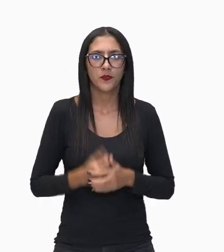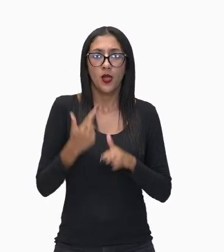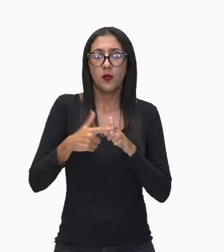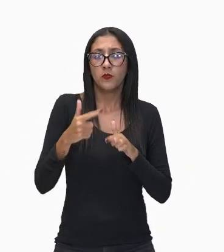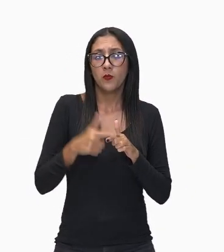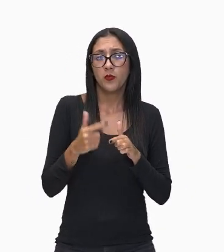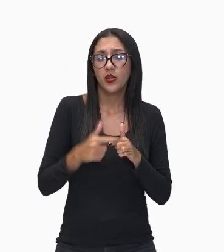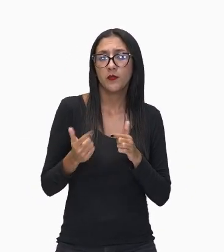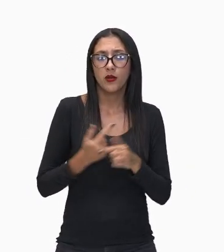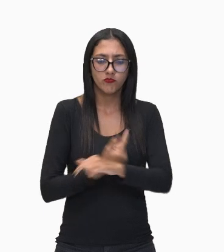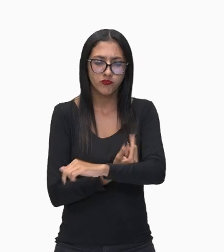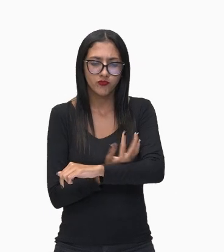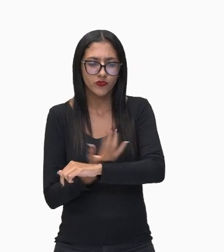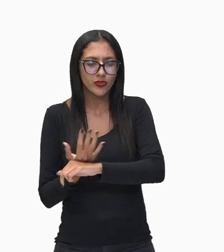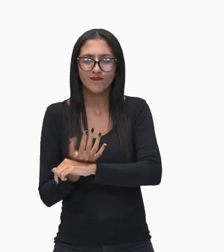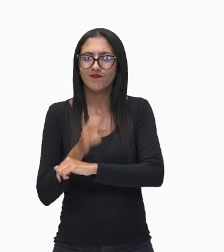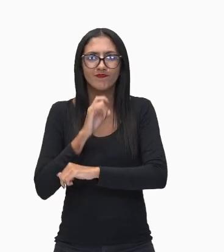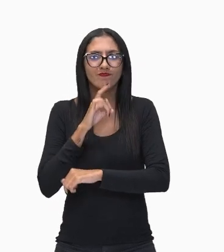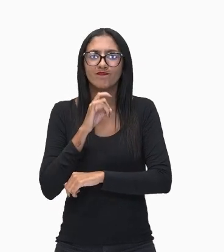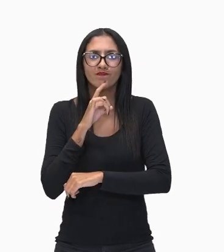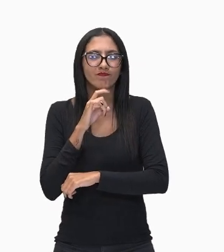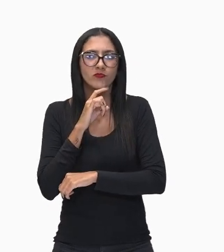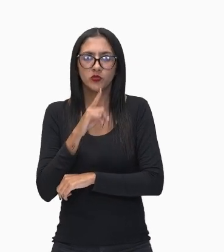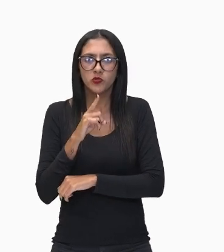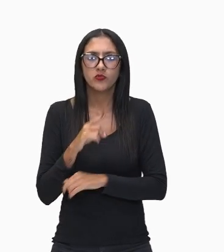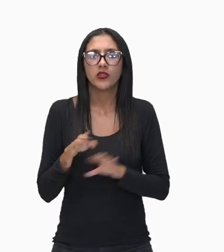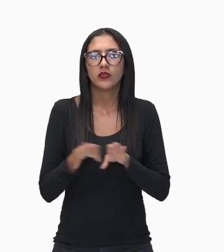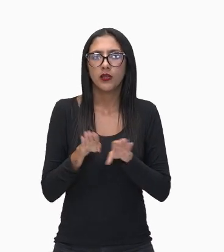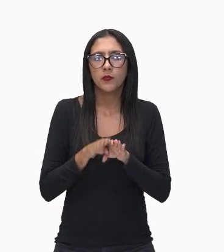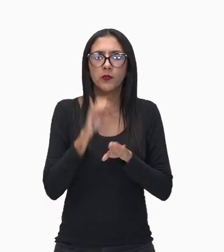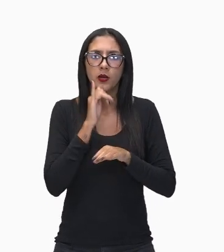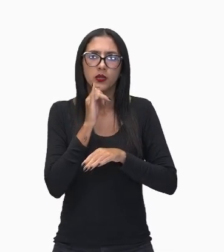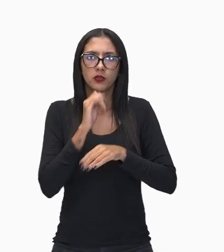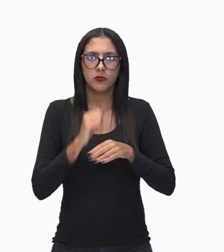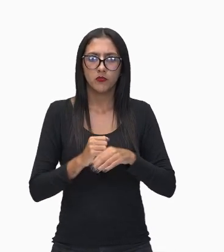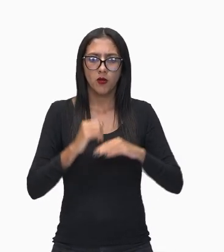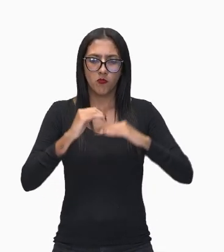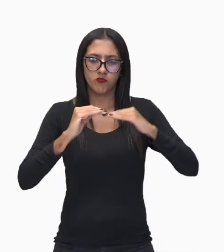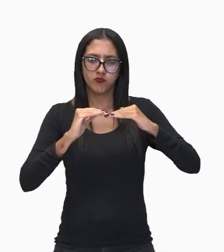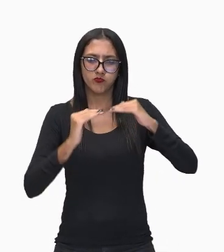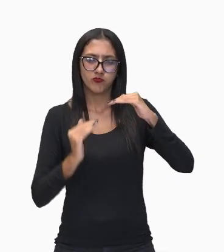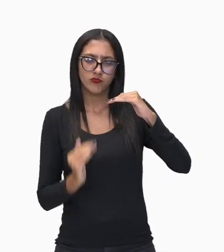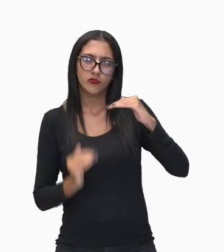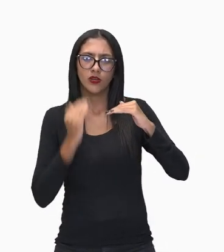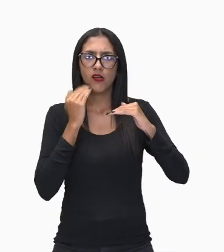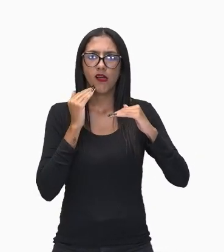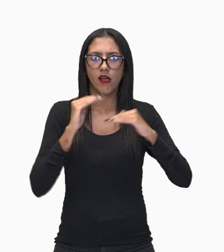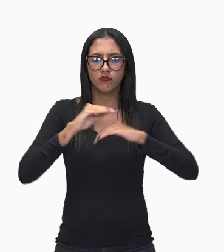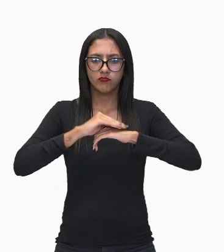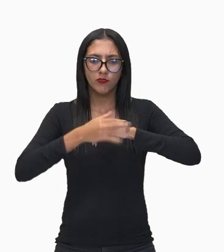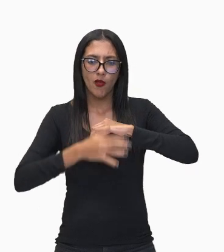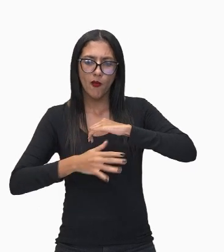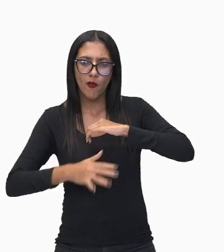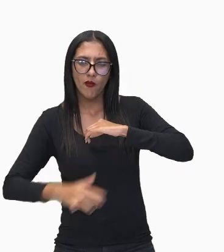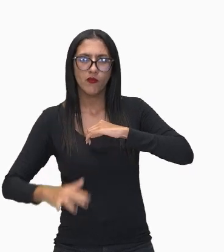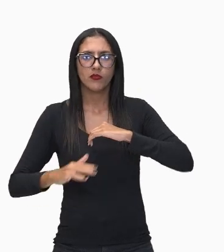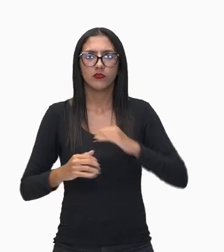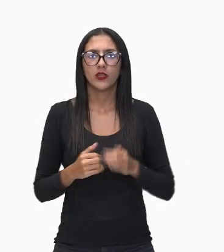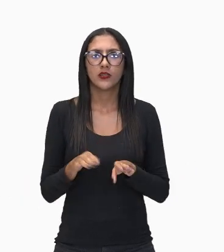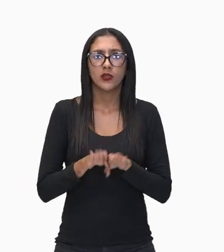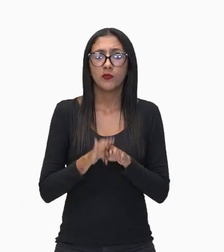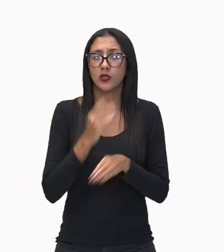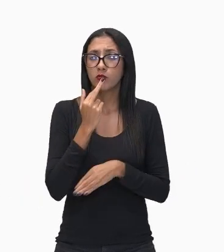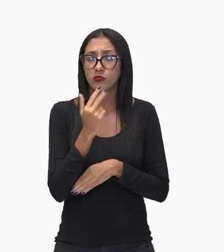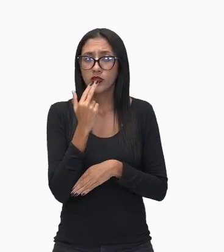desses solos, aumentando os riscos de erosão, aumentando a toxicidade e a perda de nutrientes